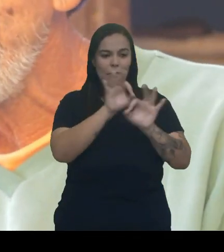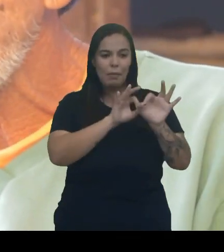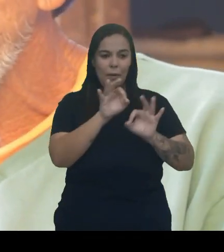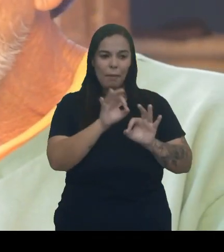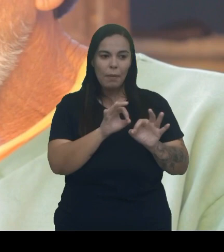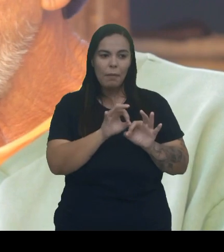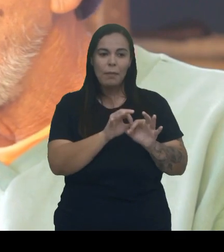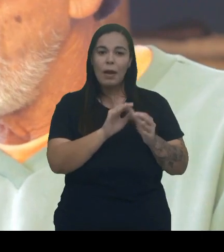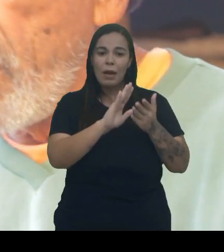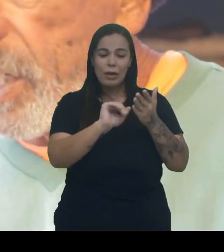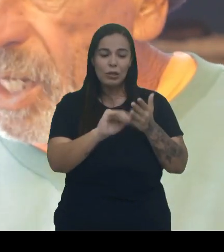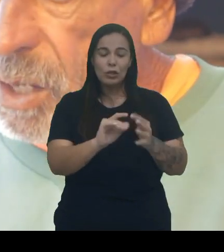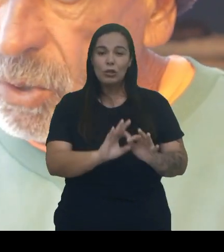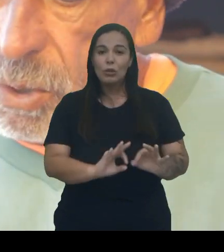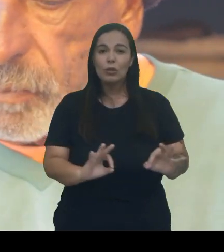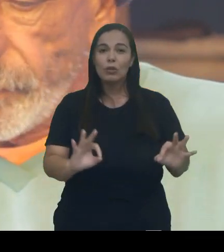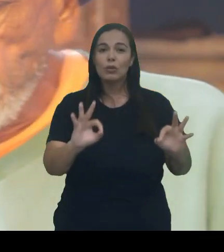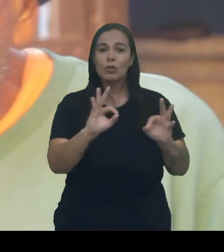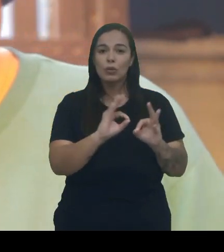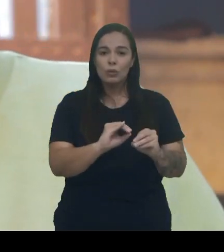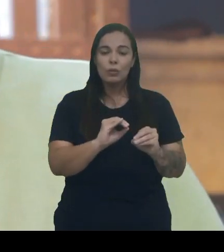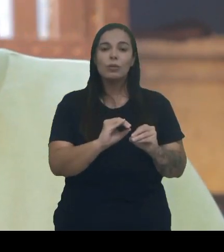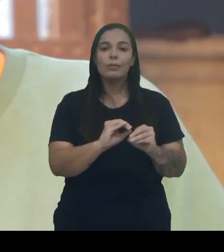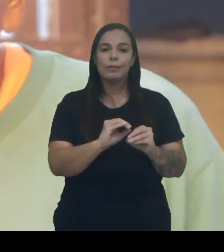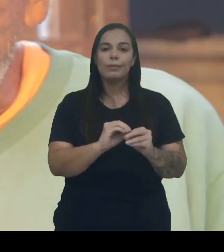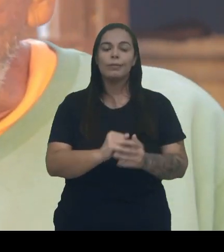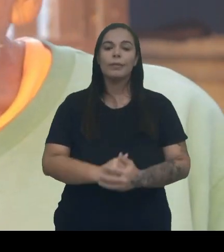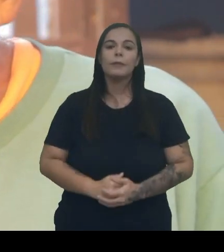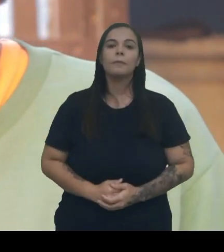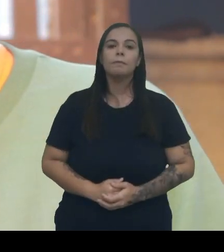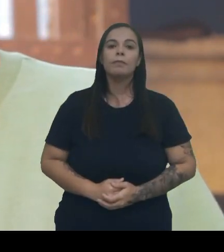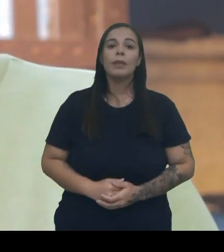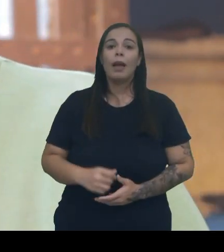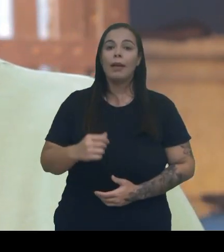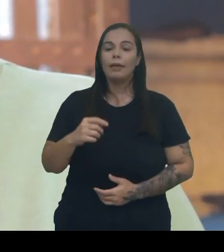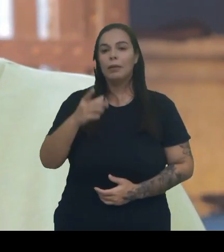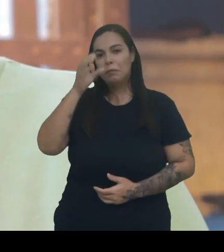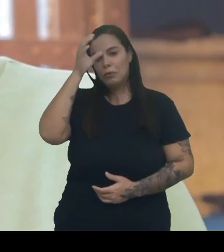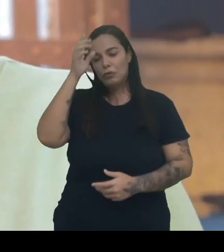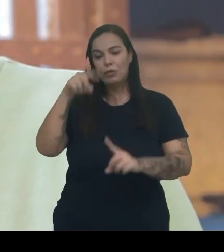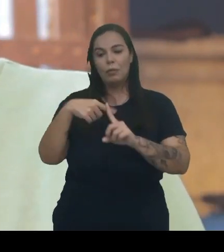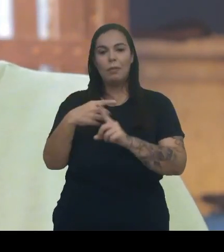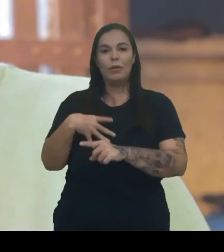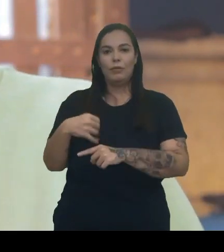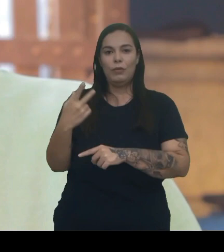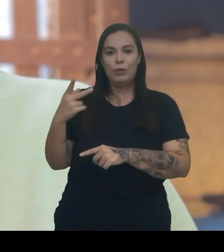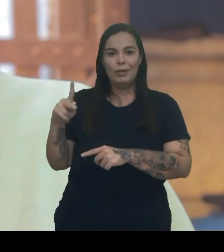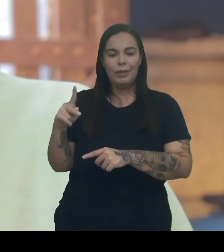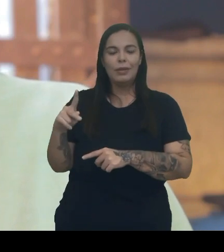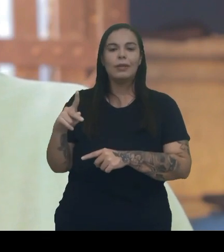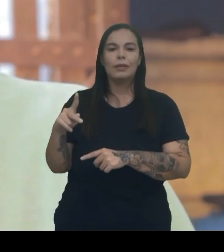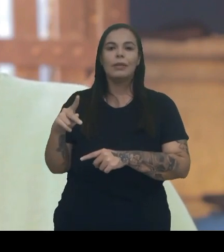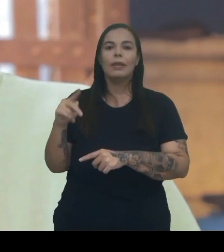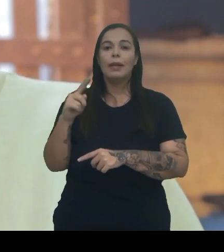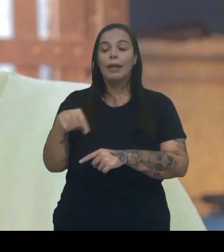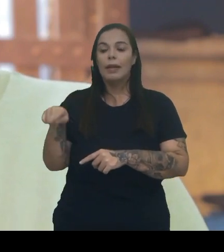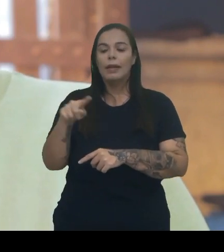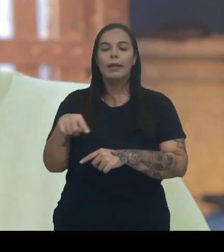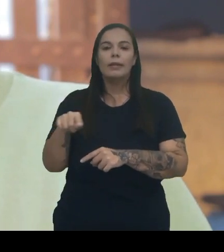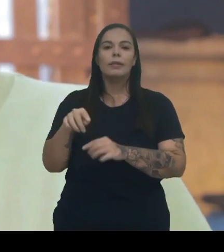tudo. Ele agarrou, ele, o filho dele era crute. Ele agarrou